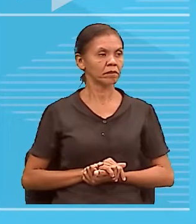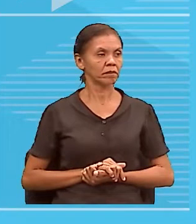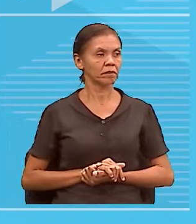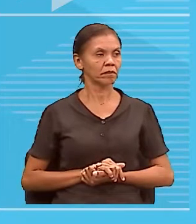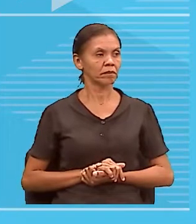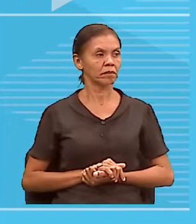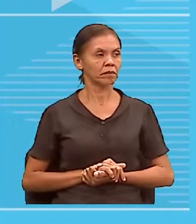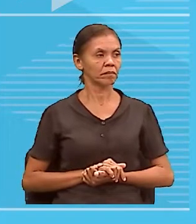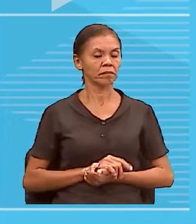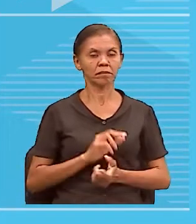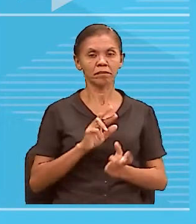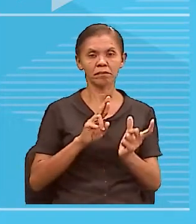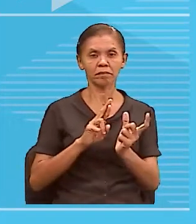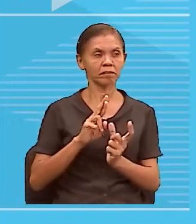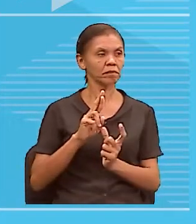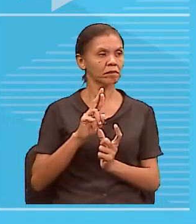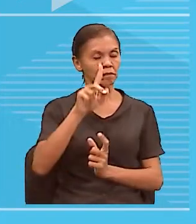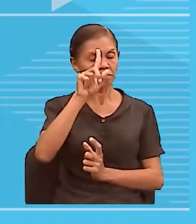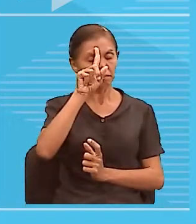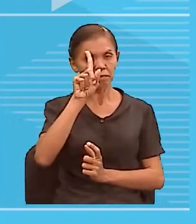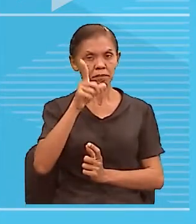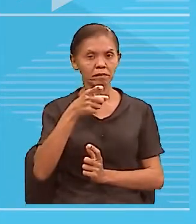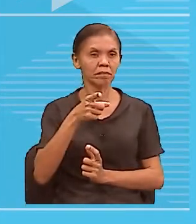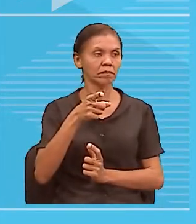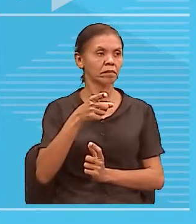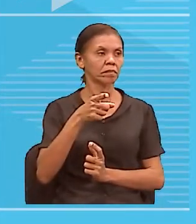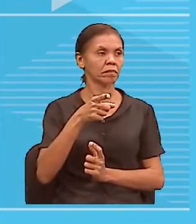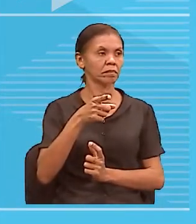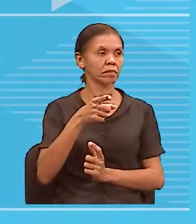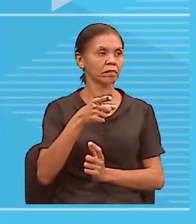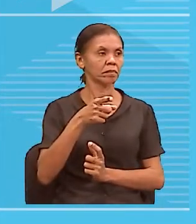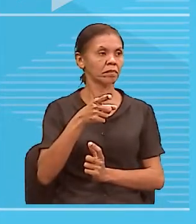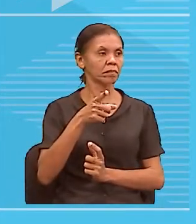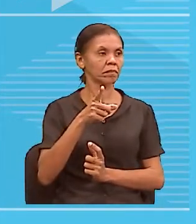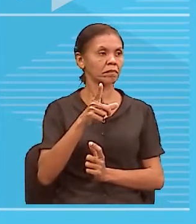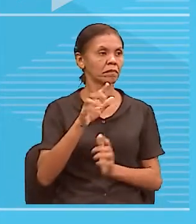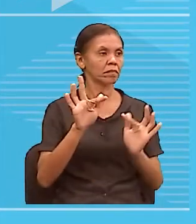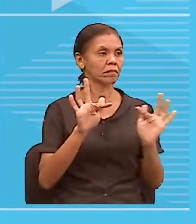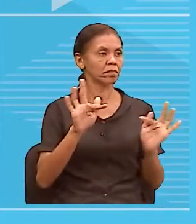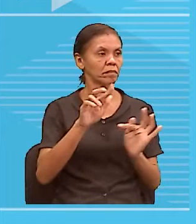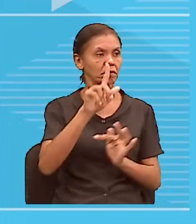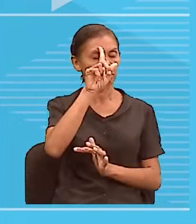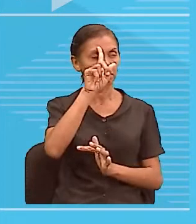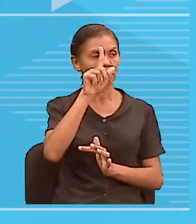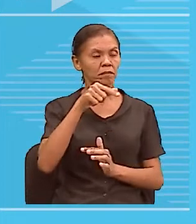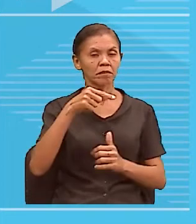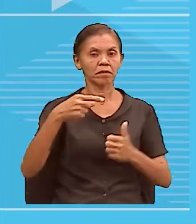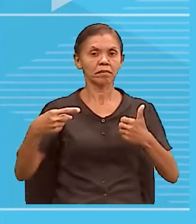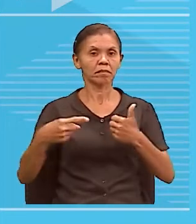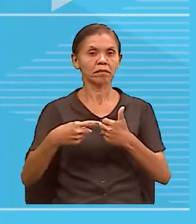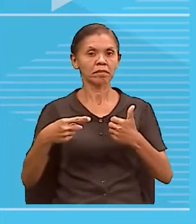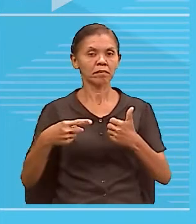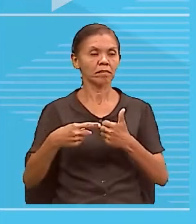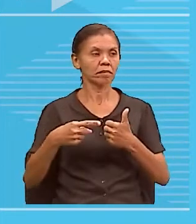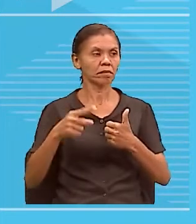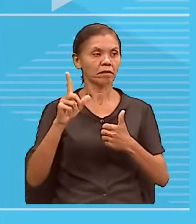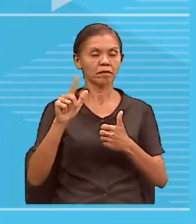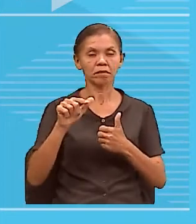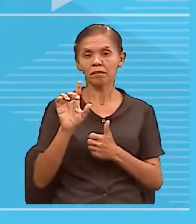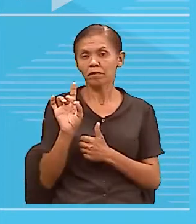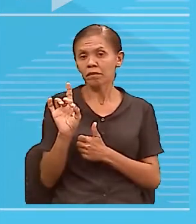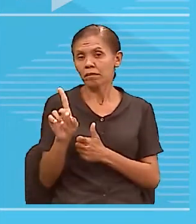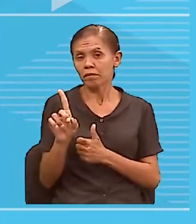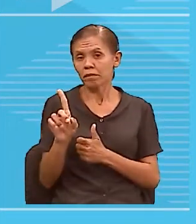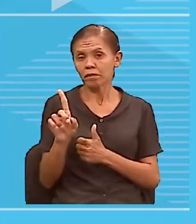trocar o r poder do verbo então aqui a mesma coisa né o Meus outros foi que você acabou de aprender é só